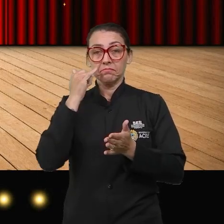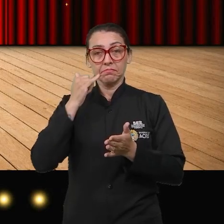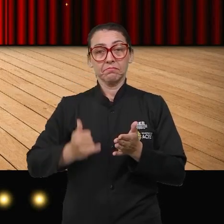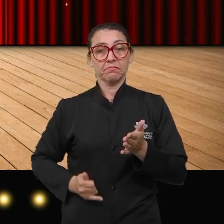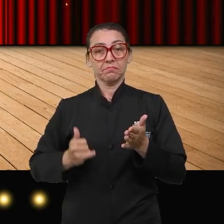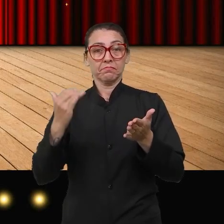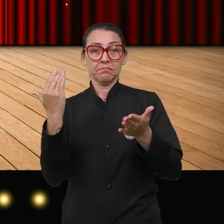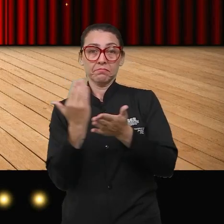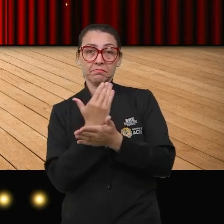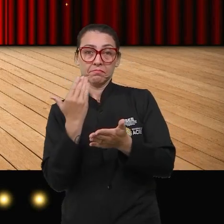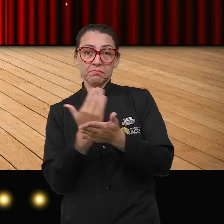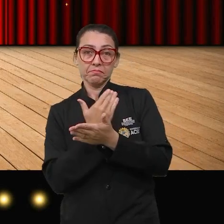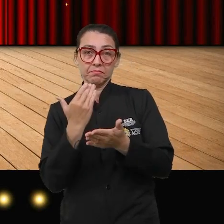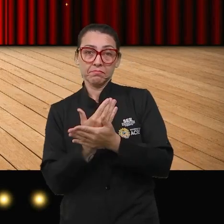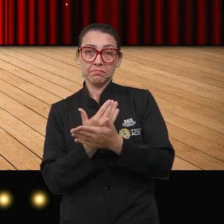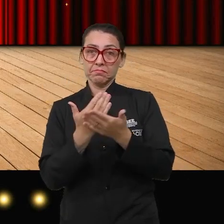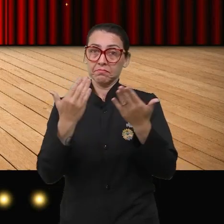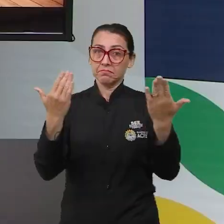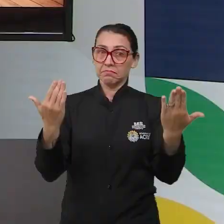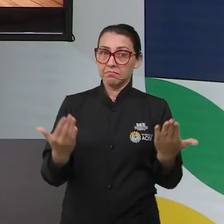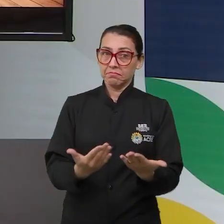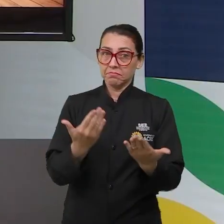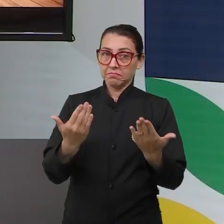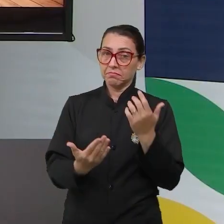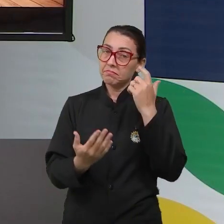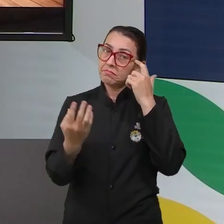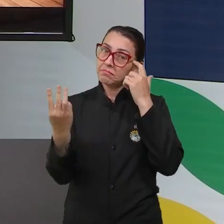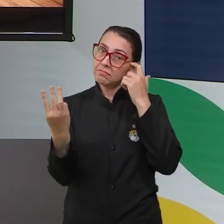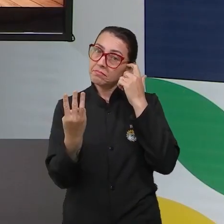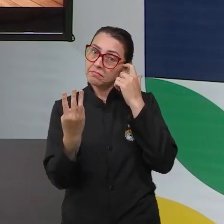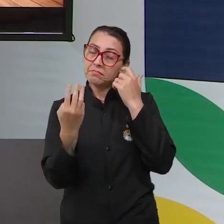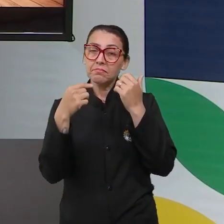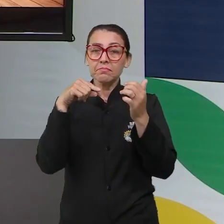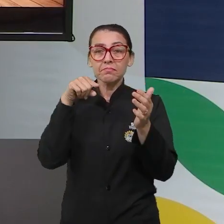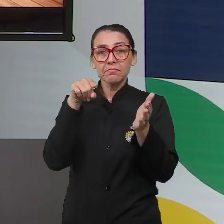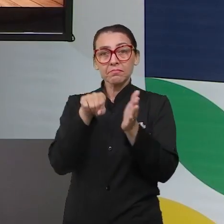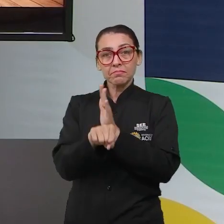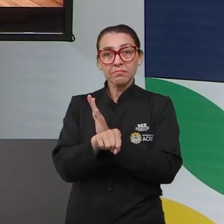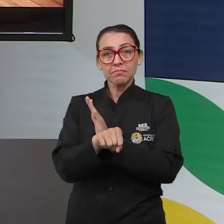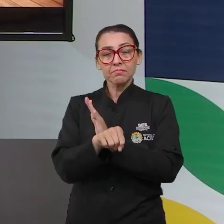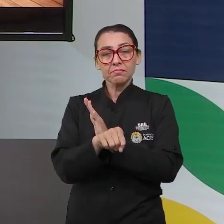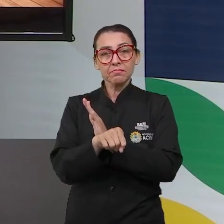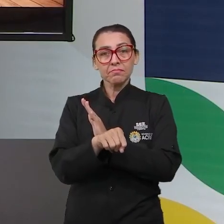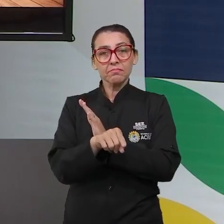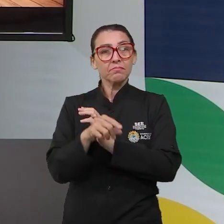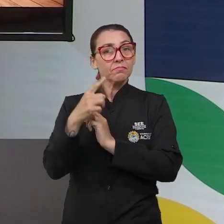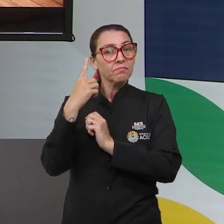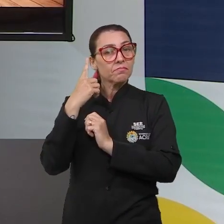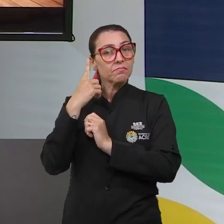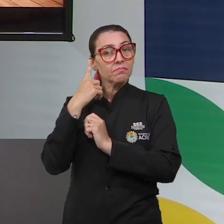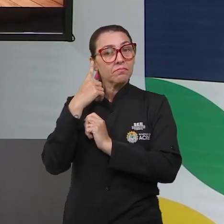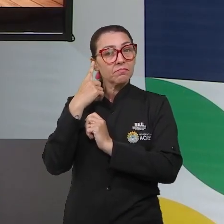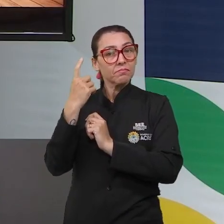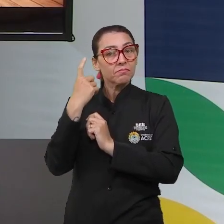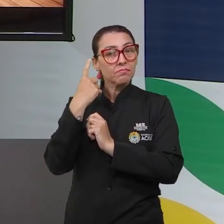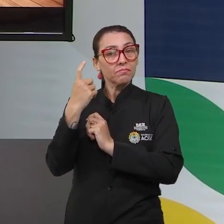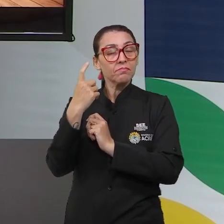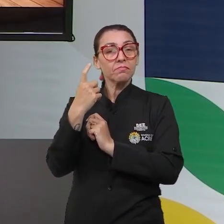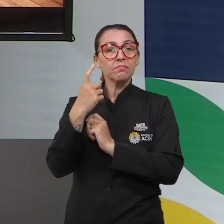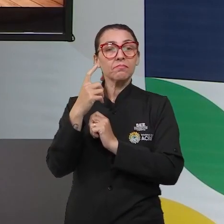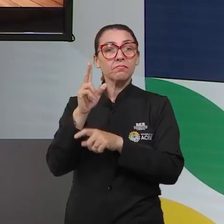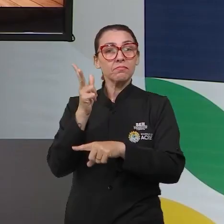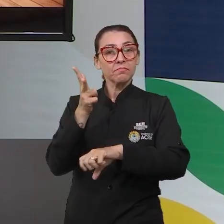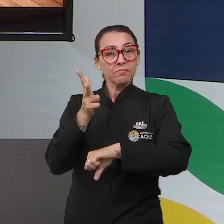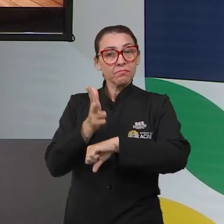seu caderno. Agora nós vamos para essa pergunta e a gente vai colocar com áudio esse vídeo para que